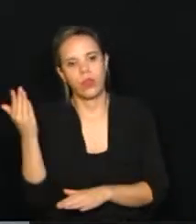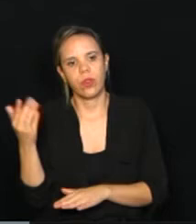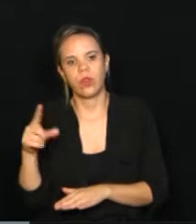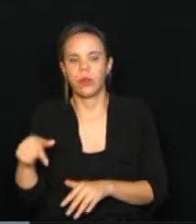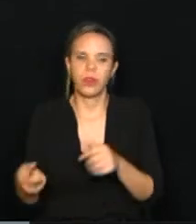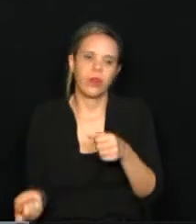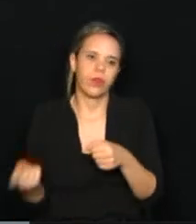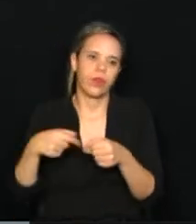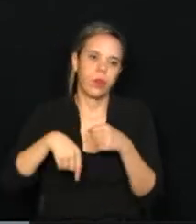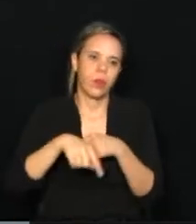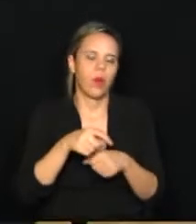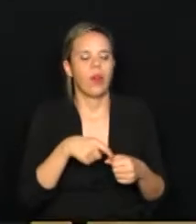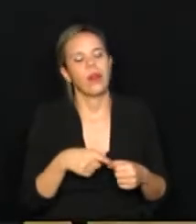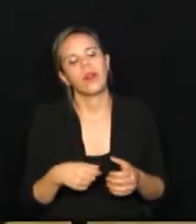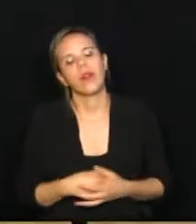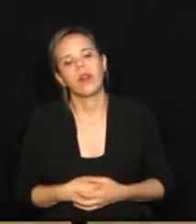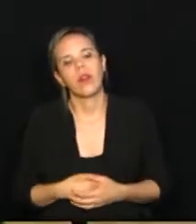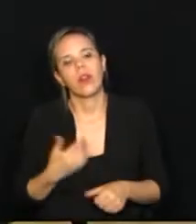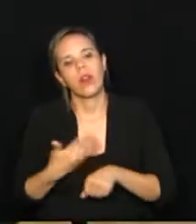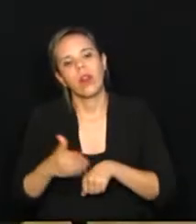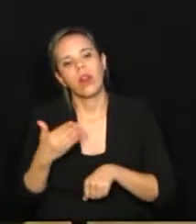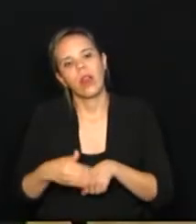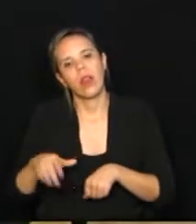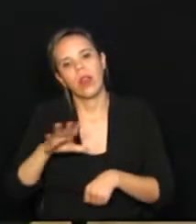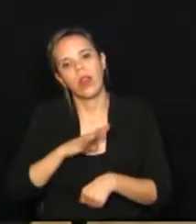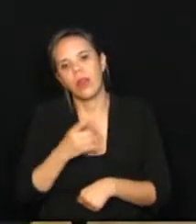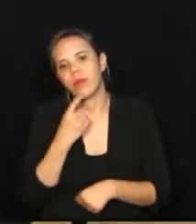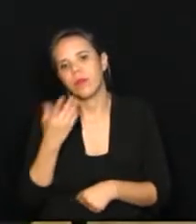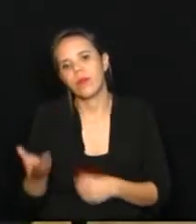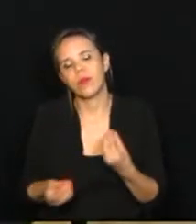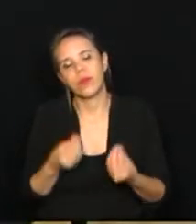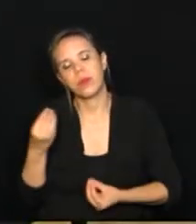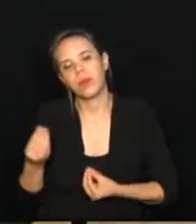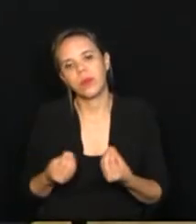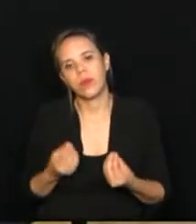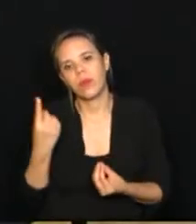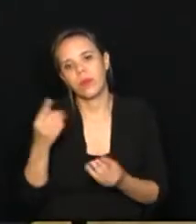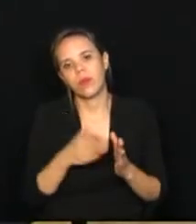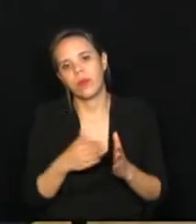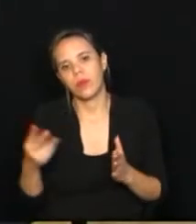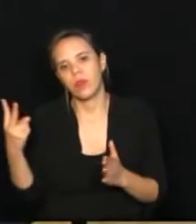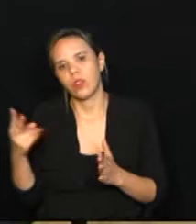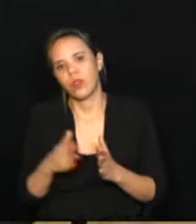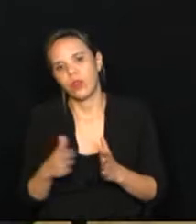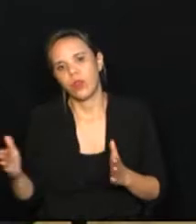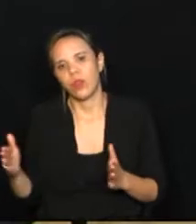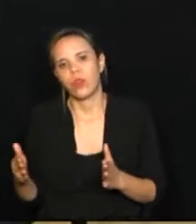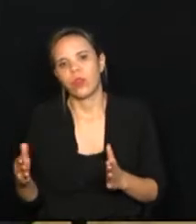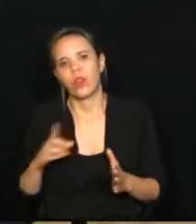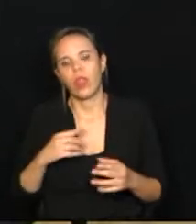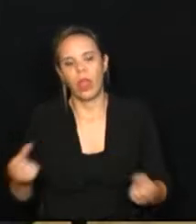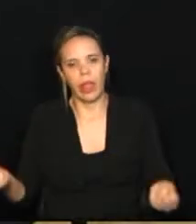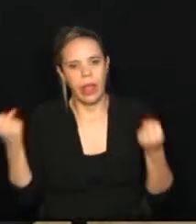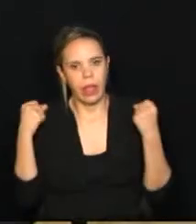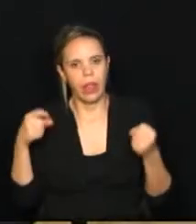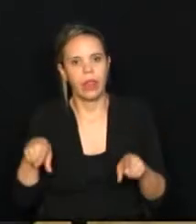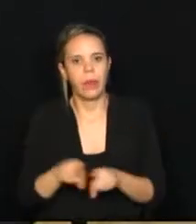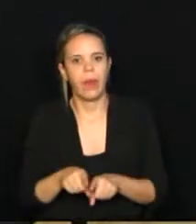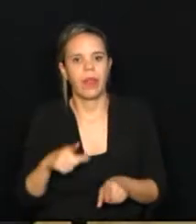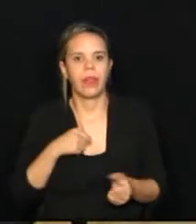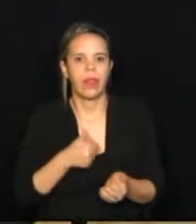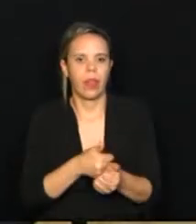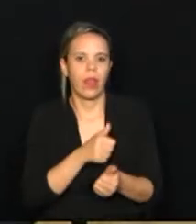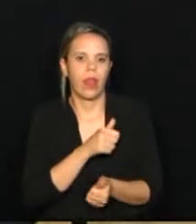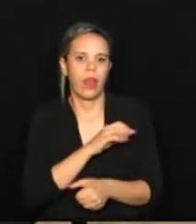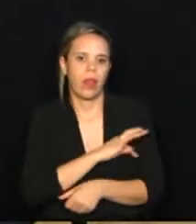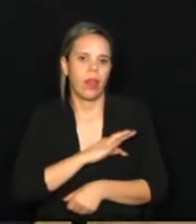embora. Os treinamentos aqui na cidade de Campinas, um período, 2, tem academia também, tem